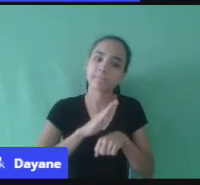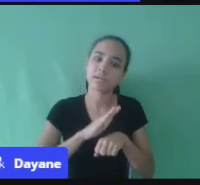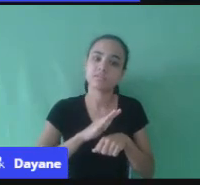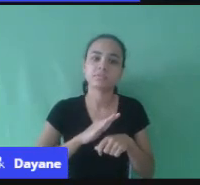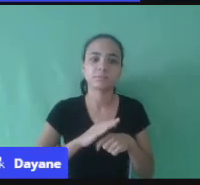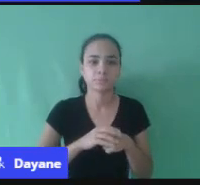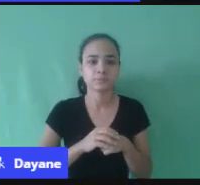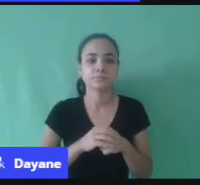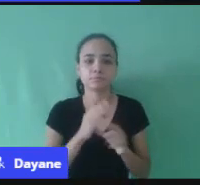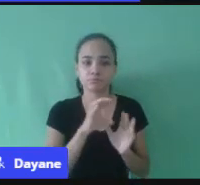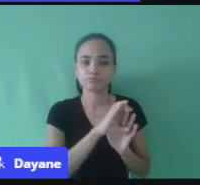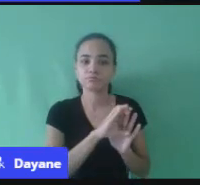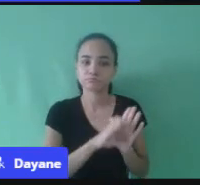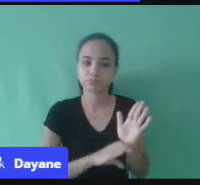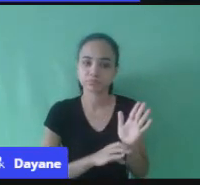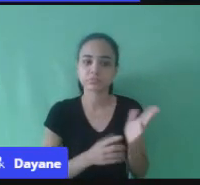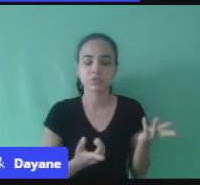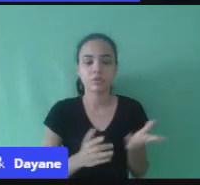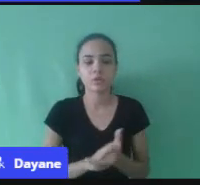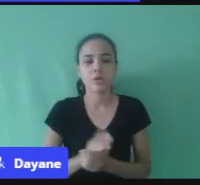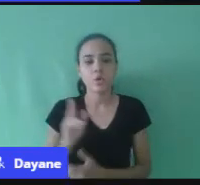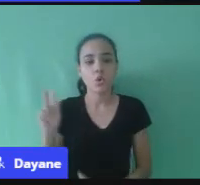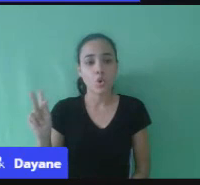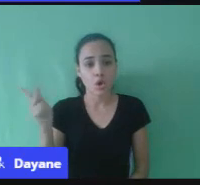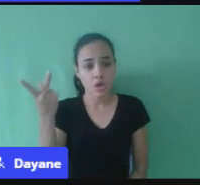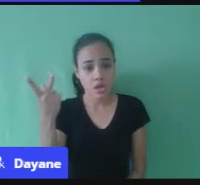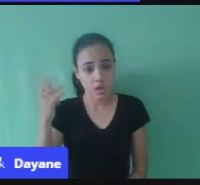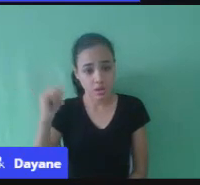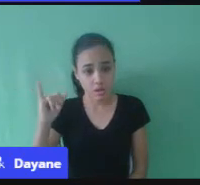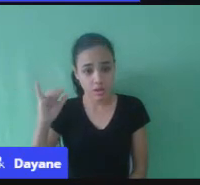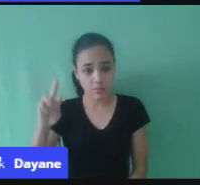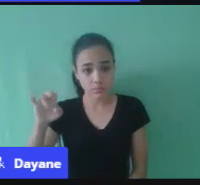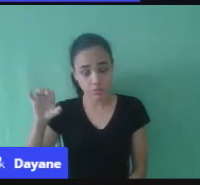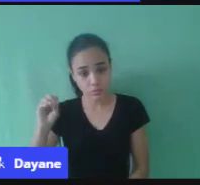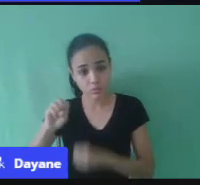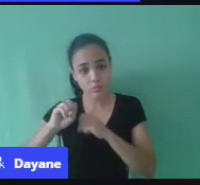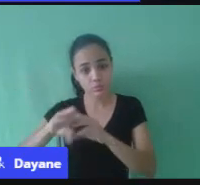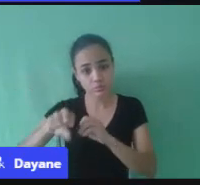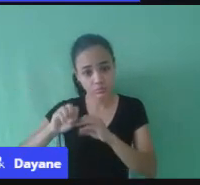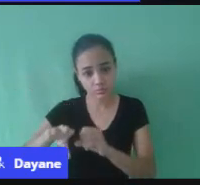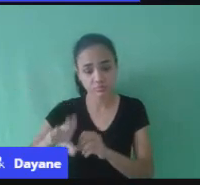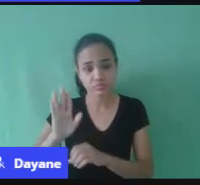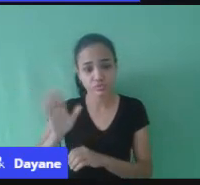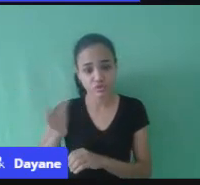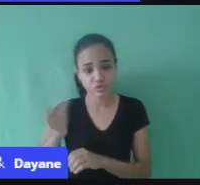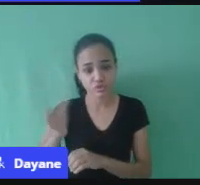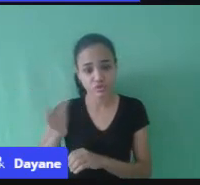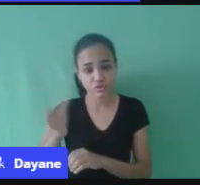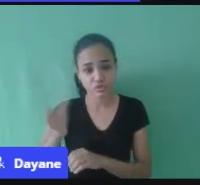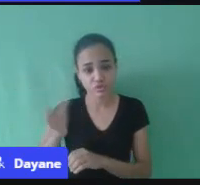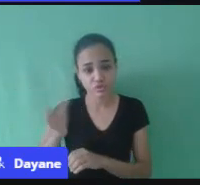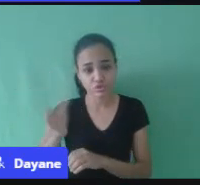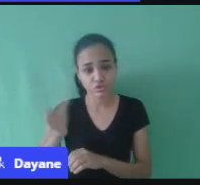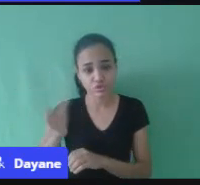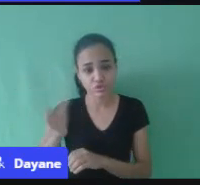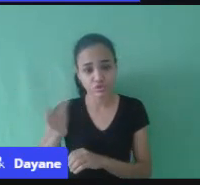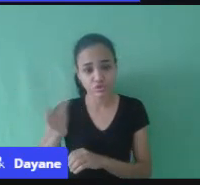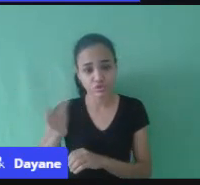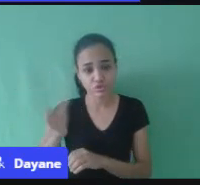educação nós já estamos vivendo, em adaptações curriculares para esse momento